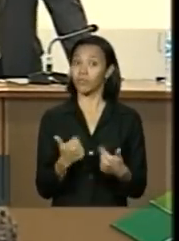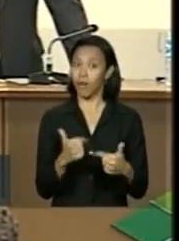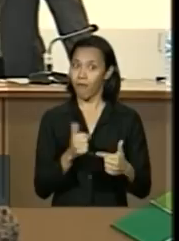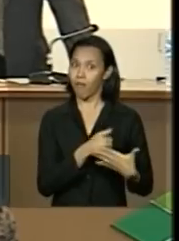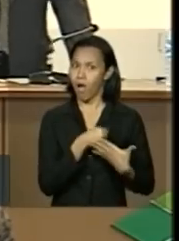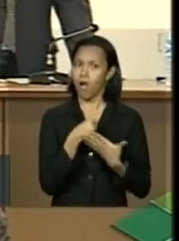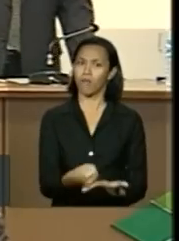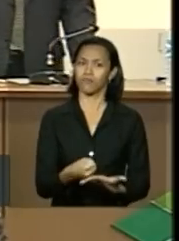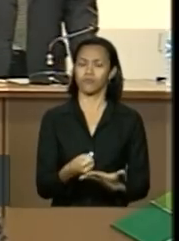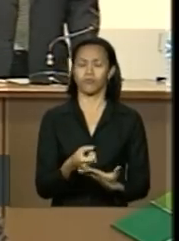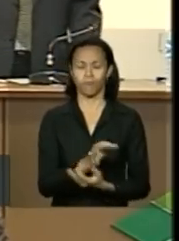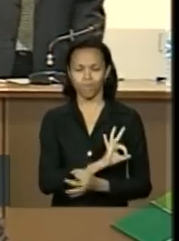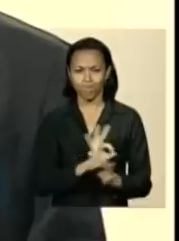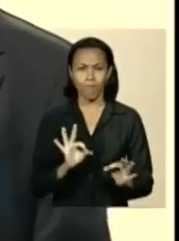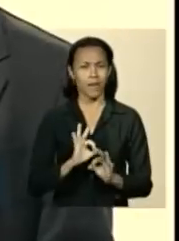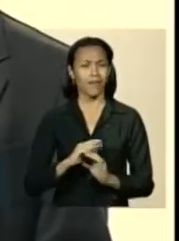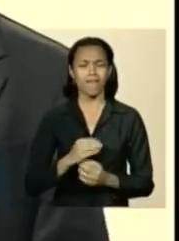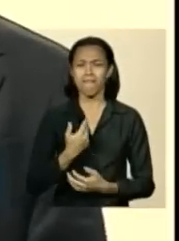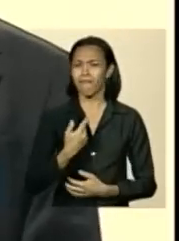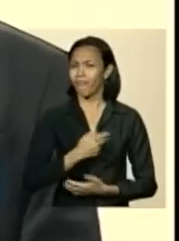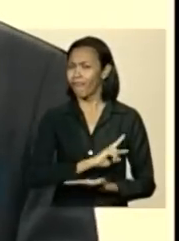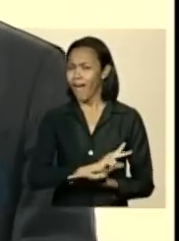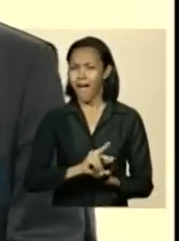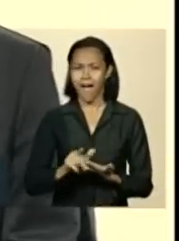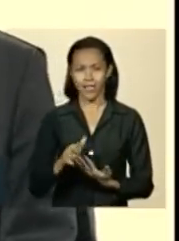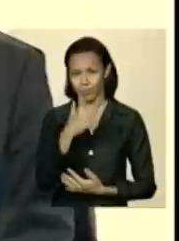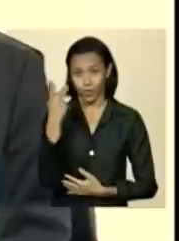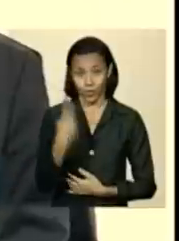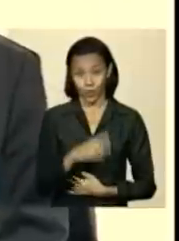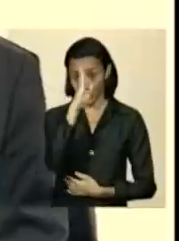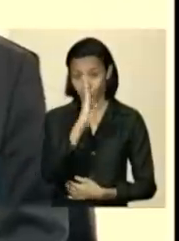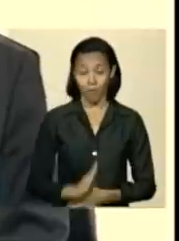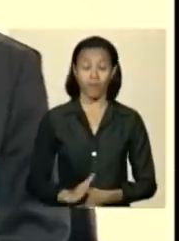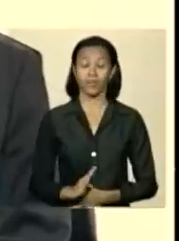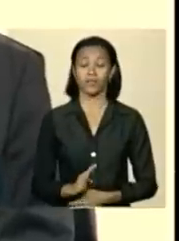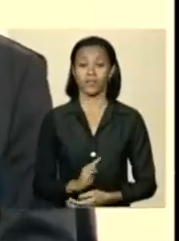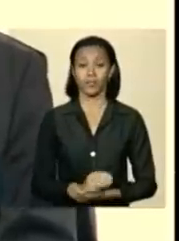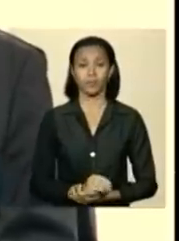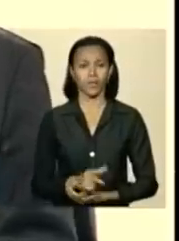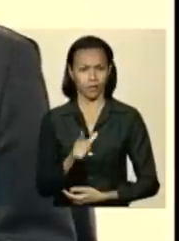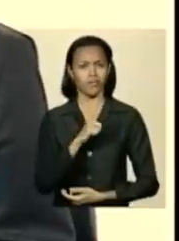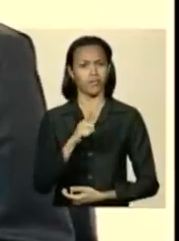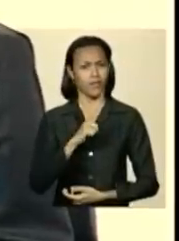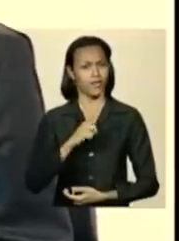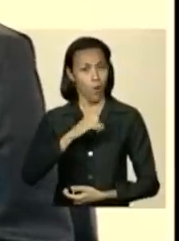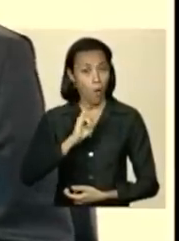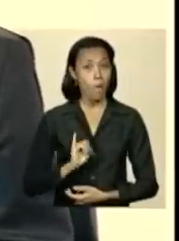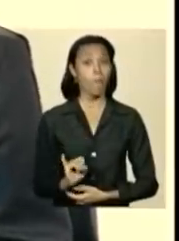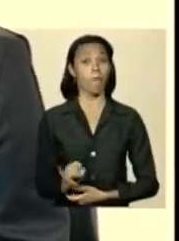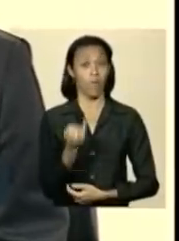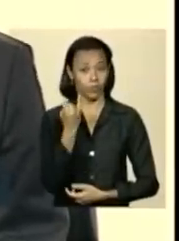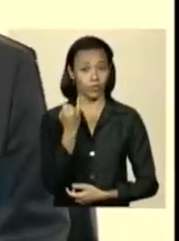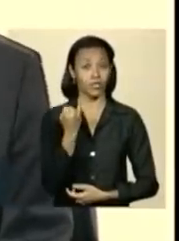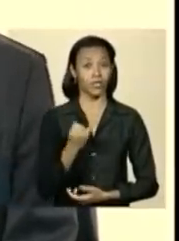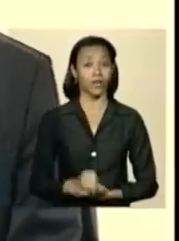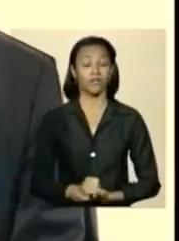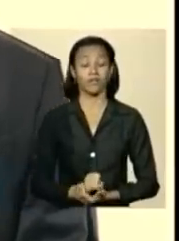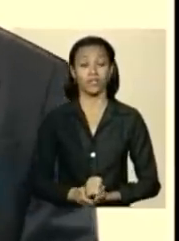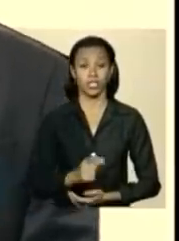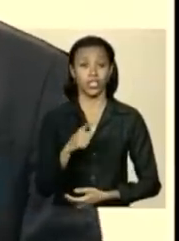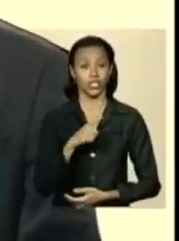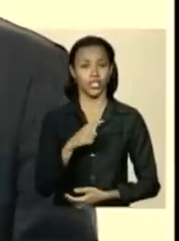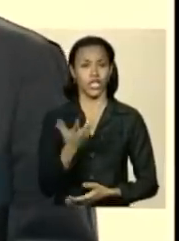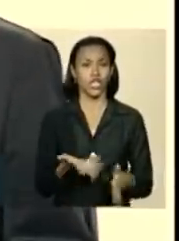enormemente para que milhares de brasileiros e brasileiras tivessem oportunidade de passarem por um processo de